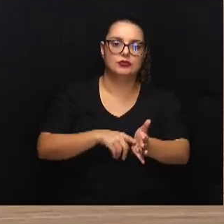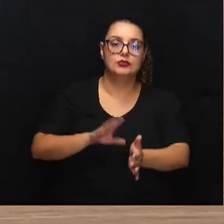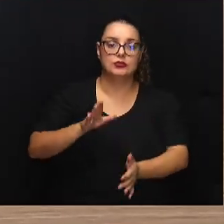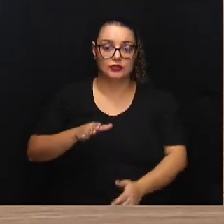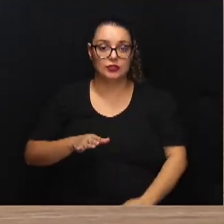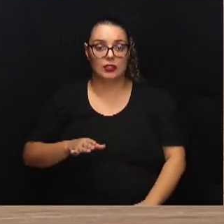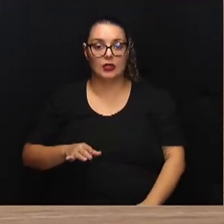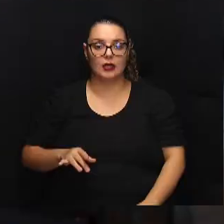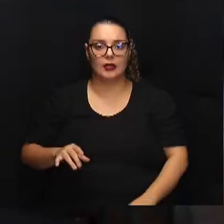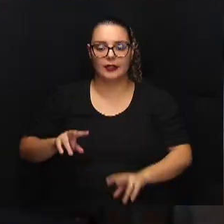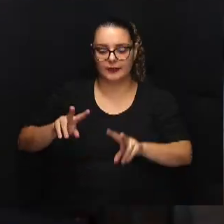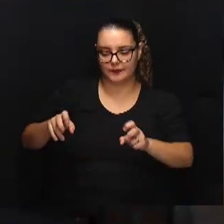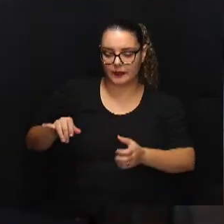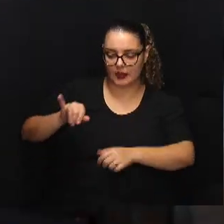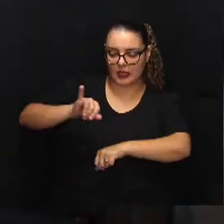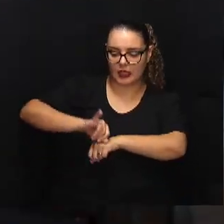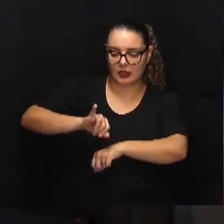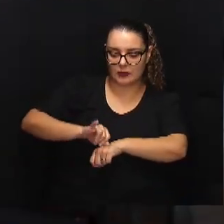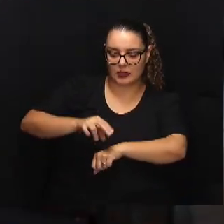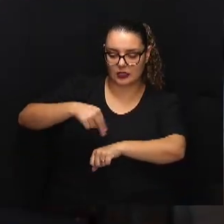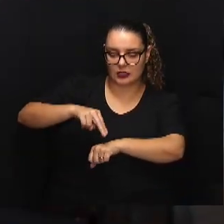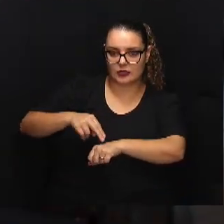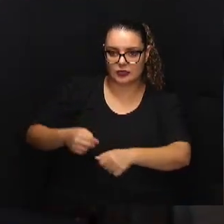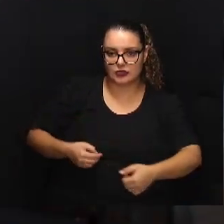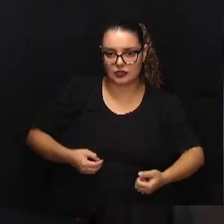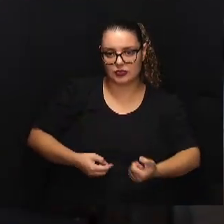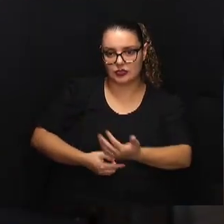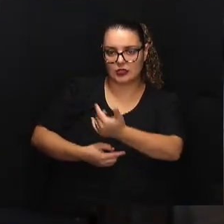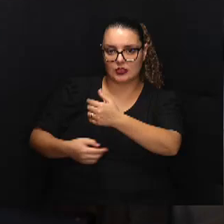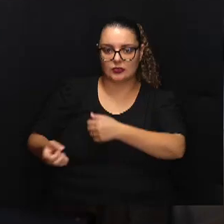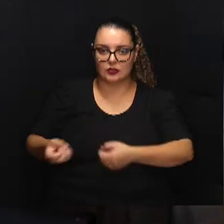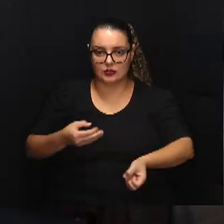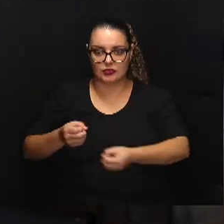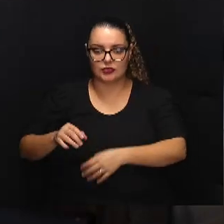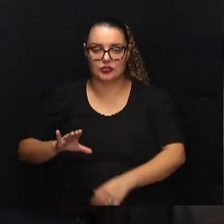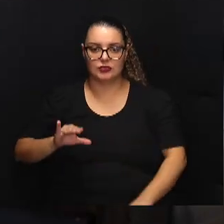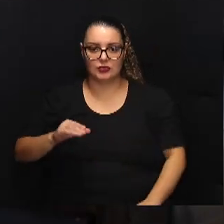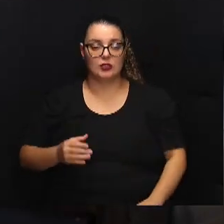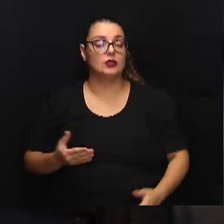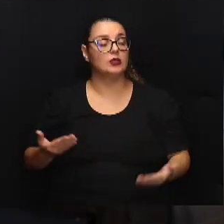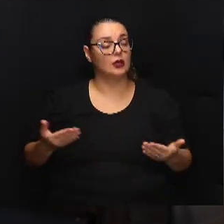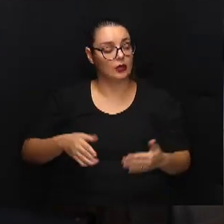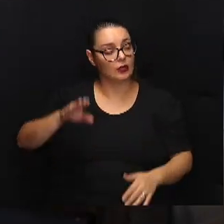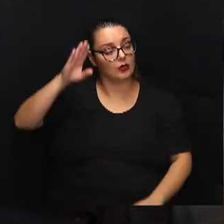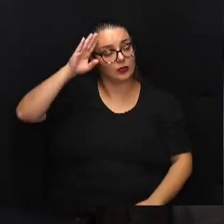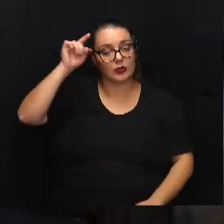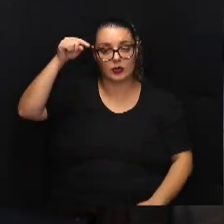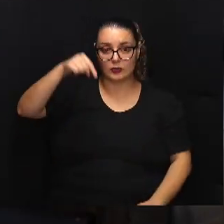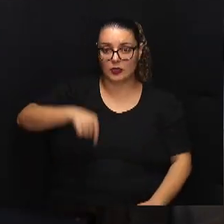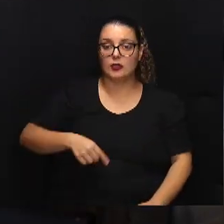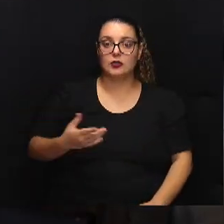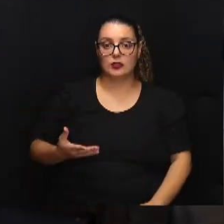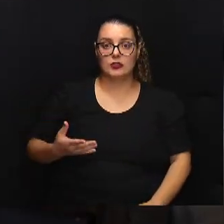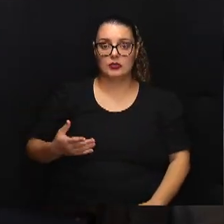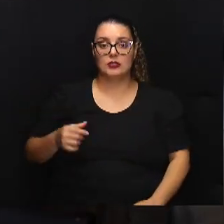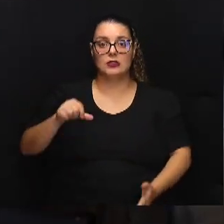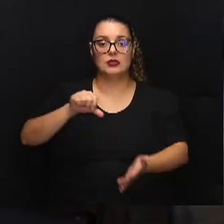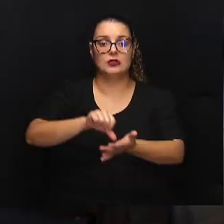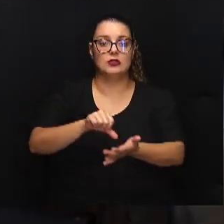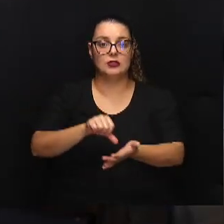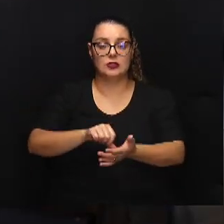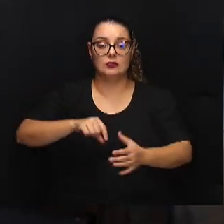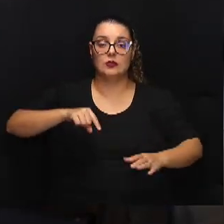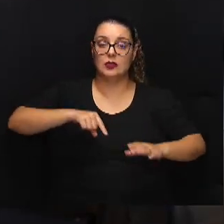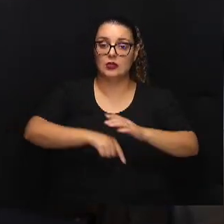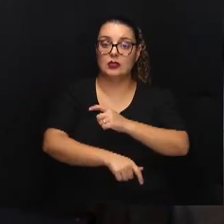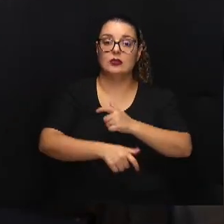capital nacional da ciência, tecnologia e inovação, e agora o Exército quer trazer para cá essa unidade para